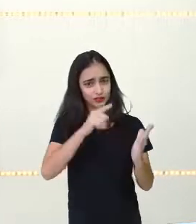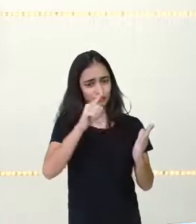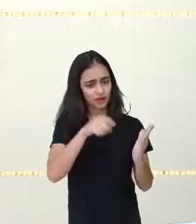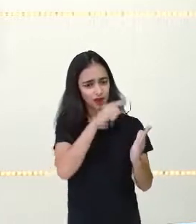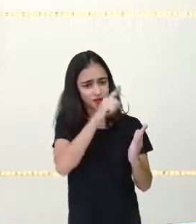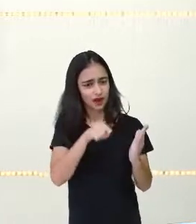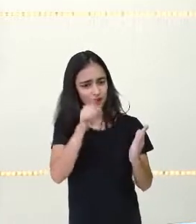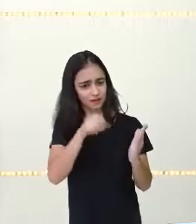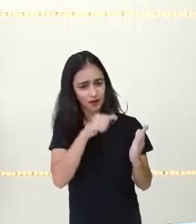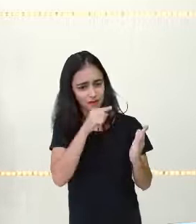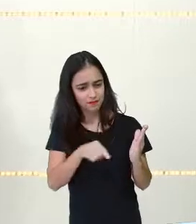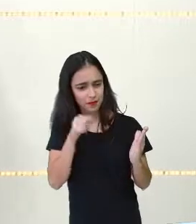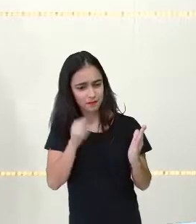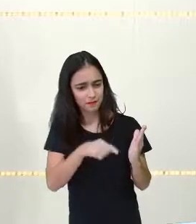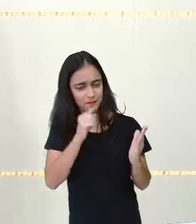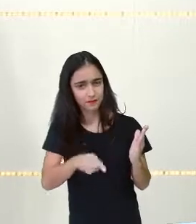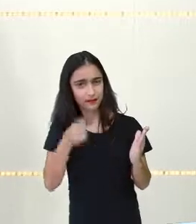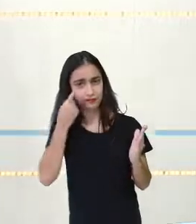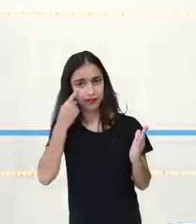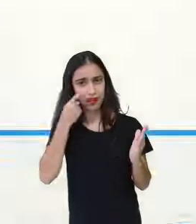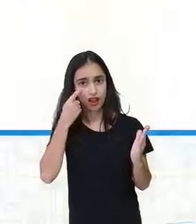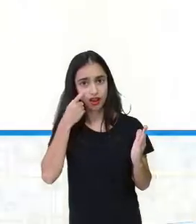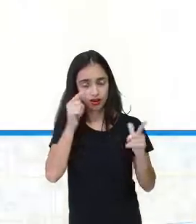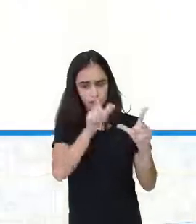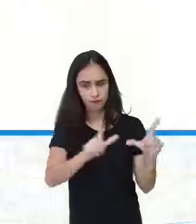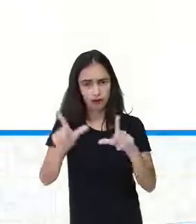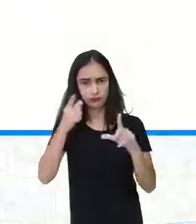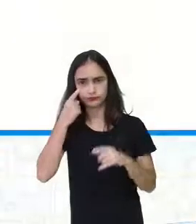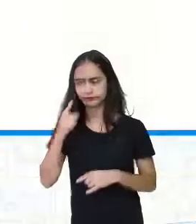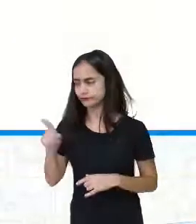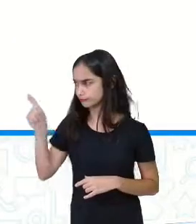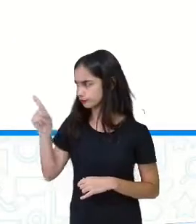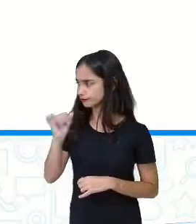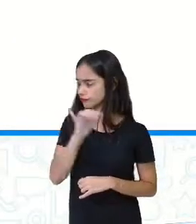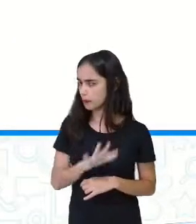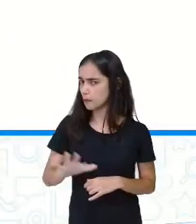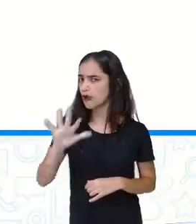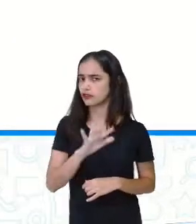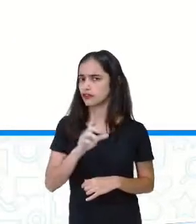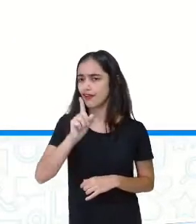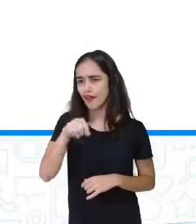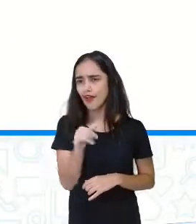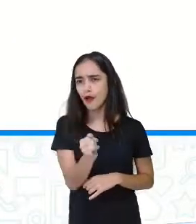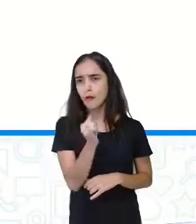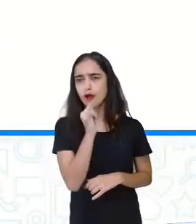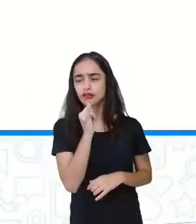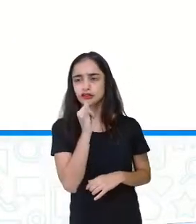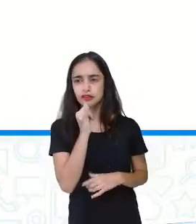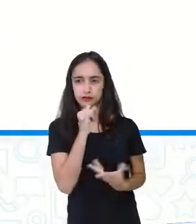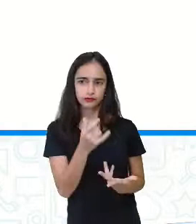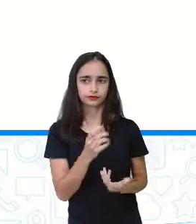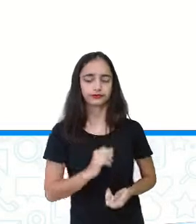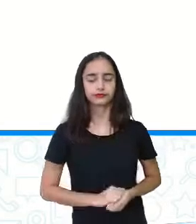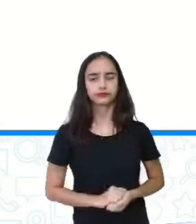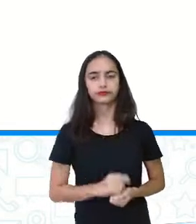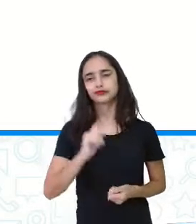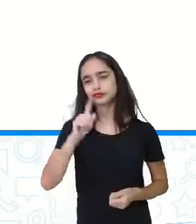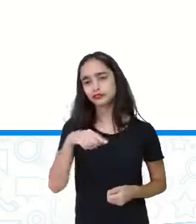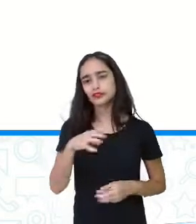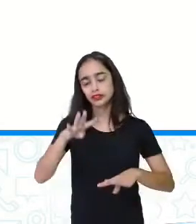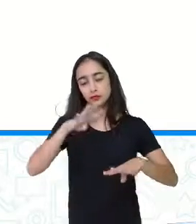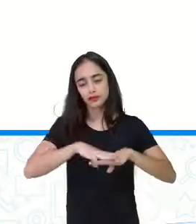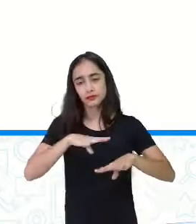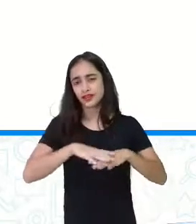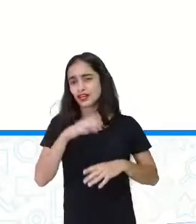Como assim professora olhem bem para essa tela Isso aqui é só um exemplo seria uma questão x tá bom é de matemática